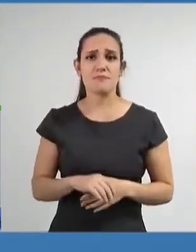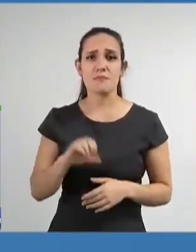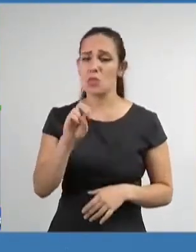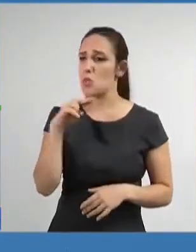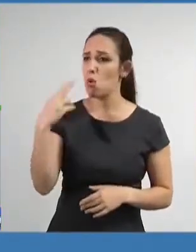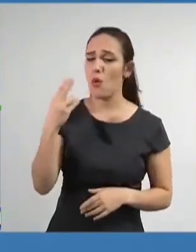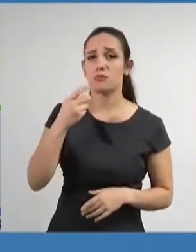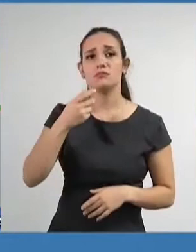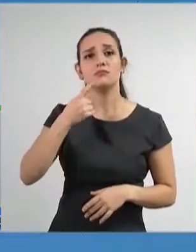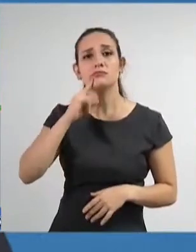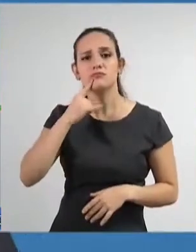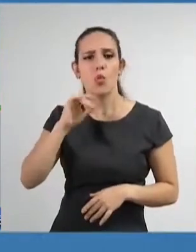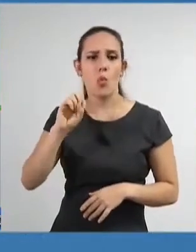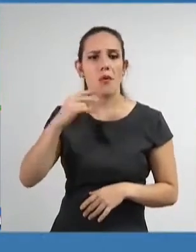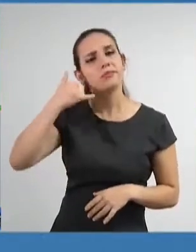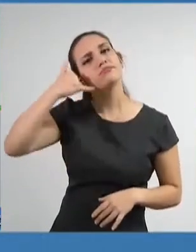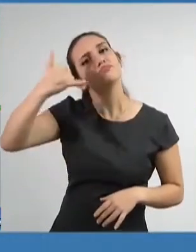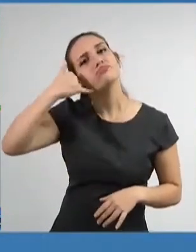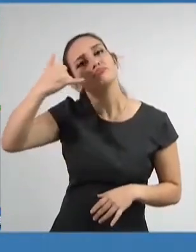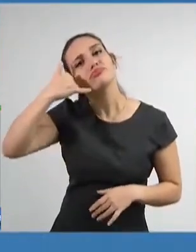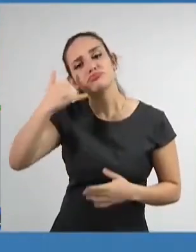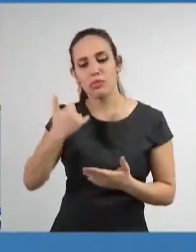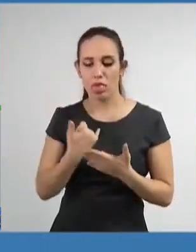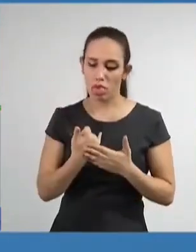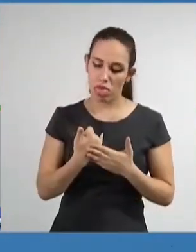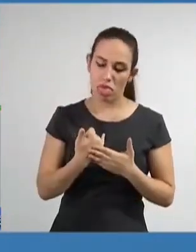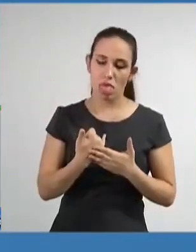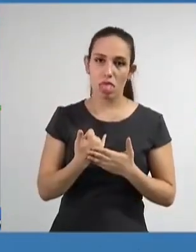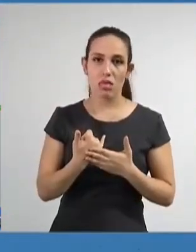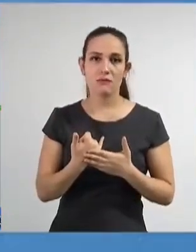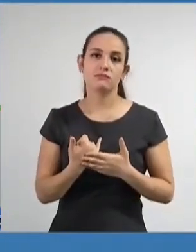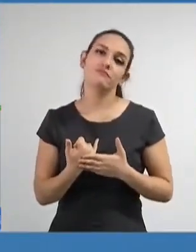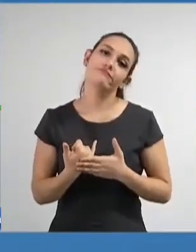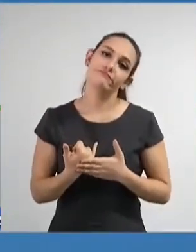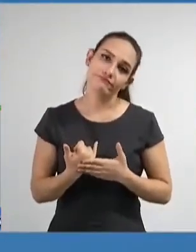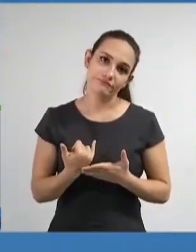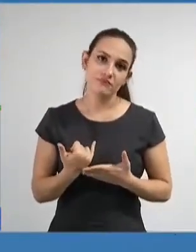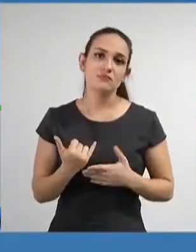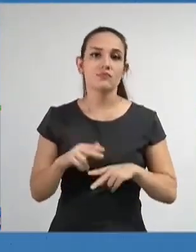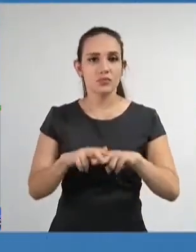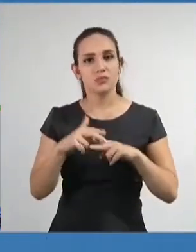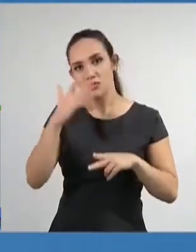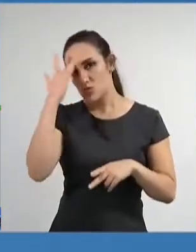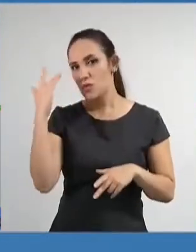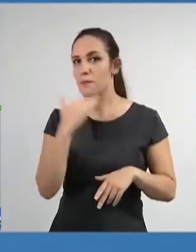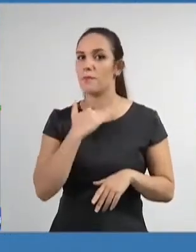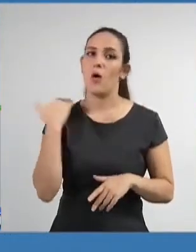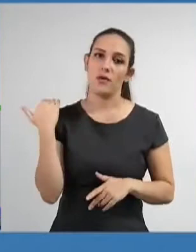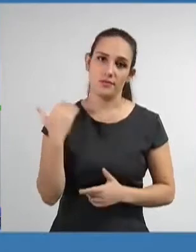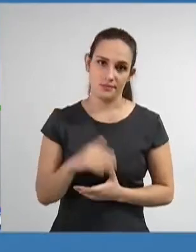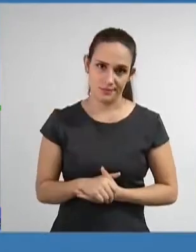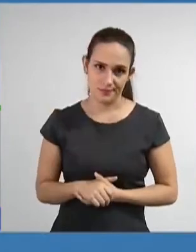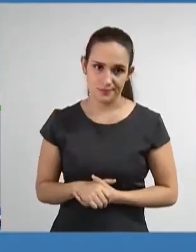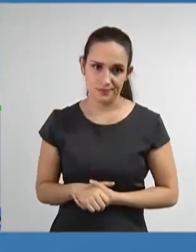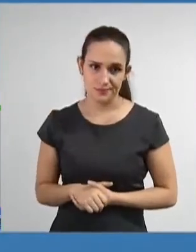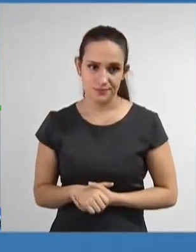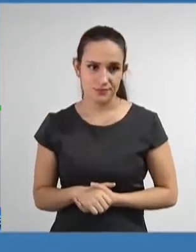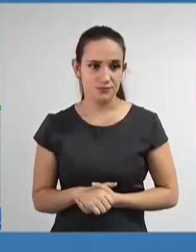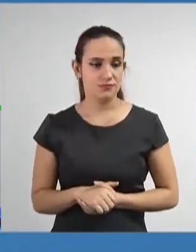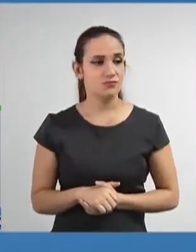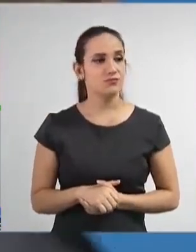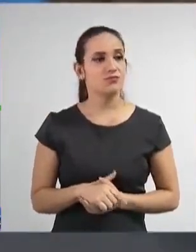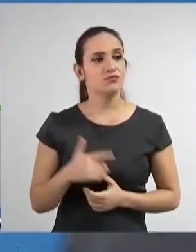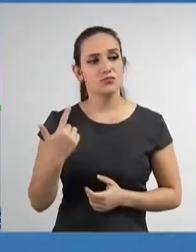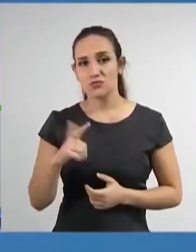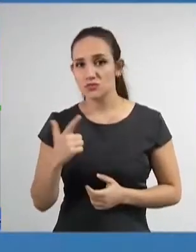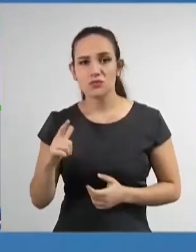alcoolizado, celular, e aí a gente vê esse alto índice de pessoas que têm as suas vidas ceifadas. Falta de bom